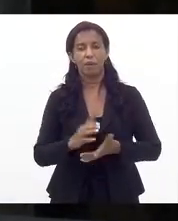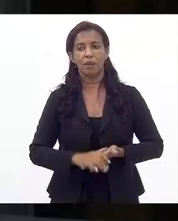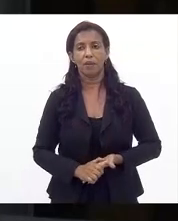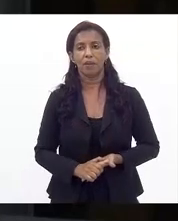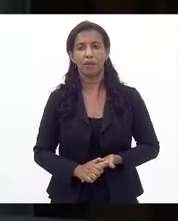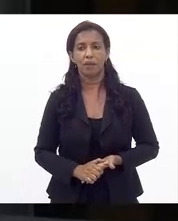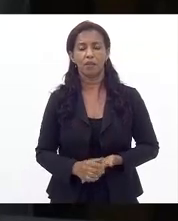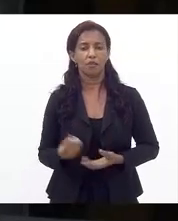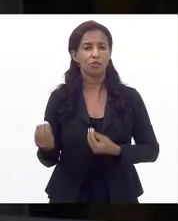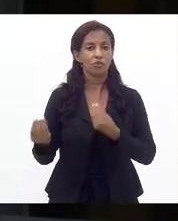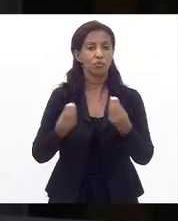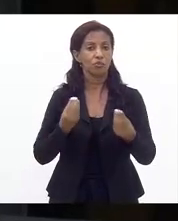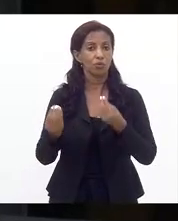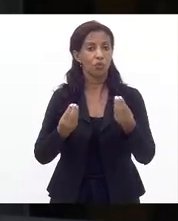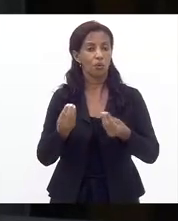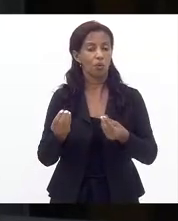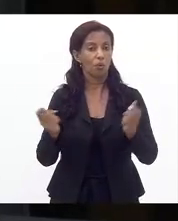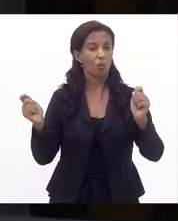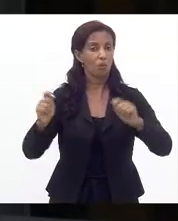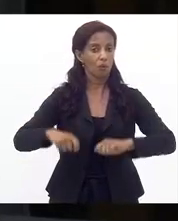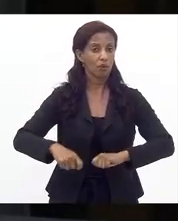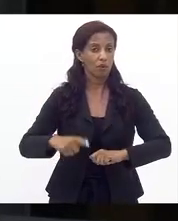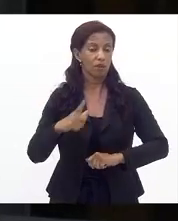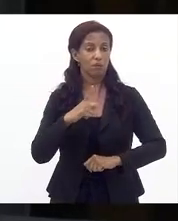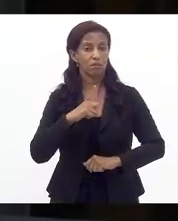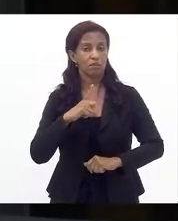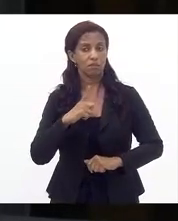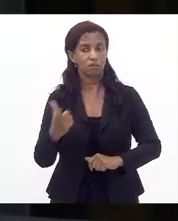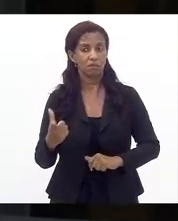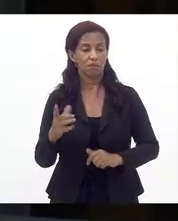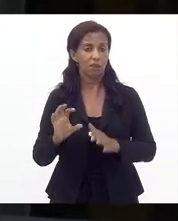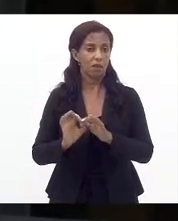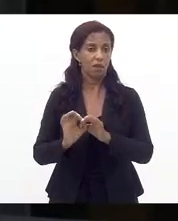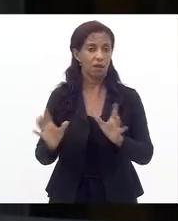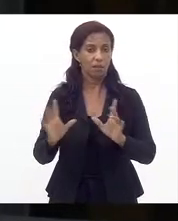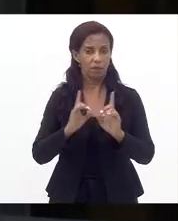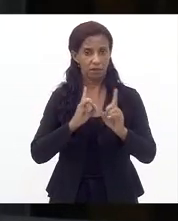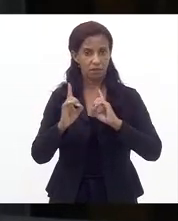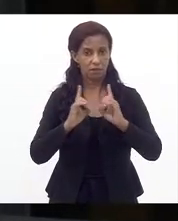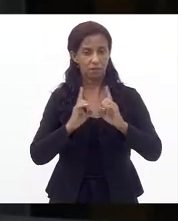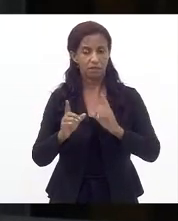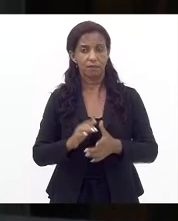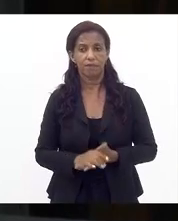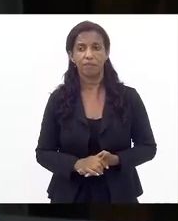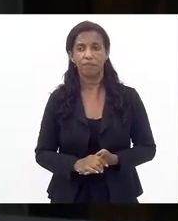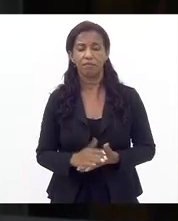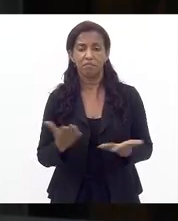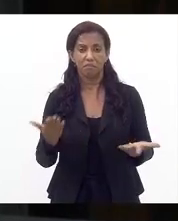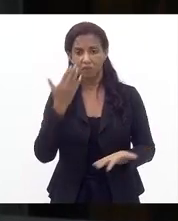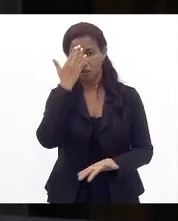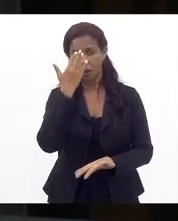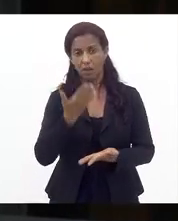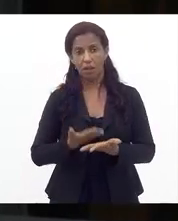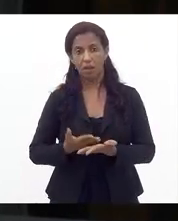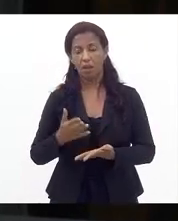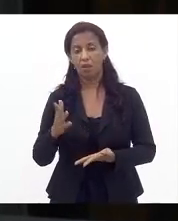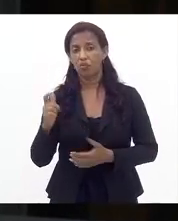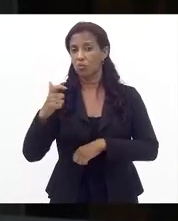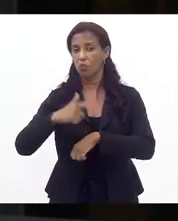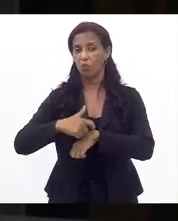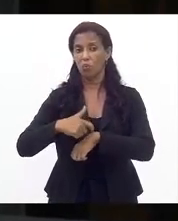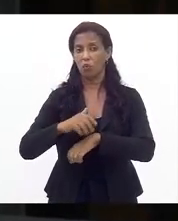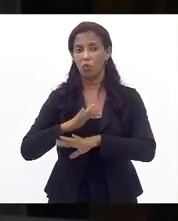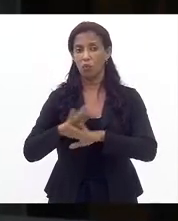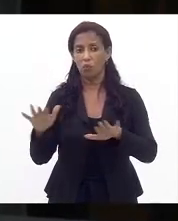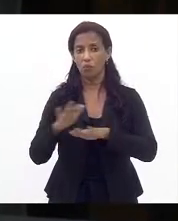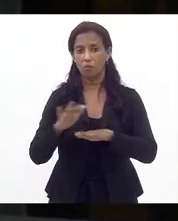de como a gente poderia eventualmente abrir esse debate mas creio que não é nesse momento